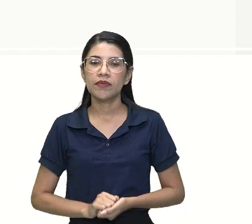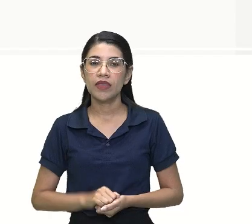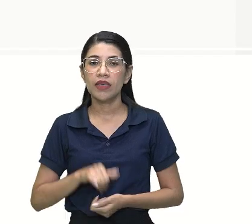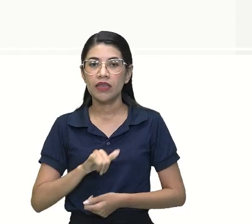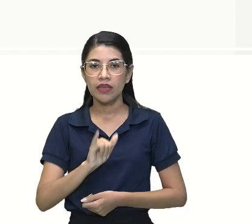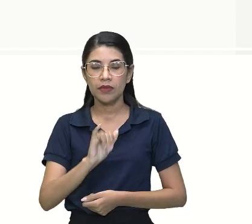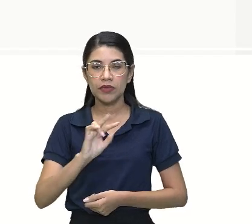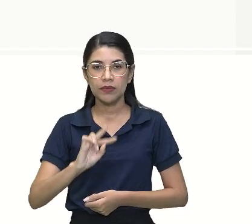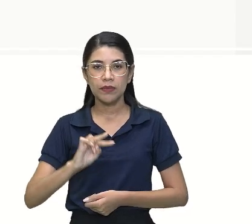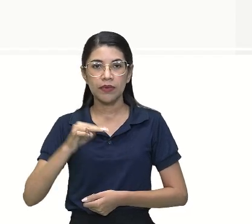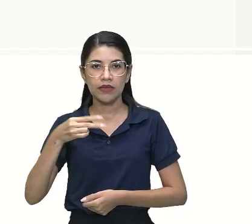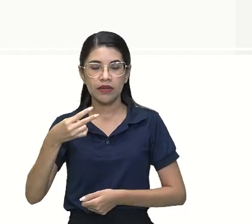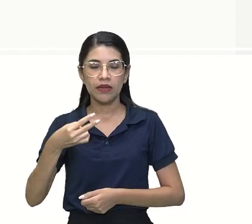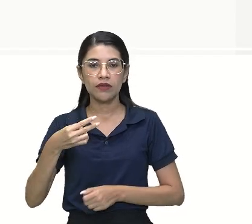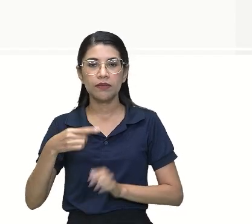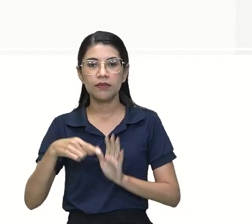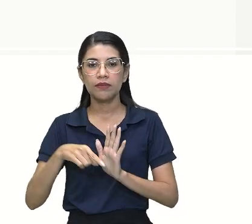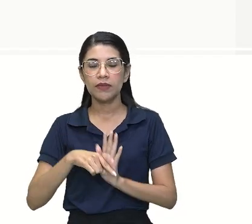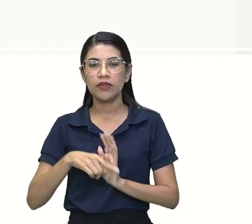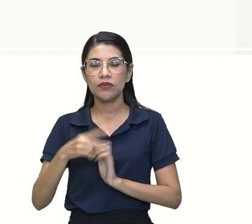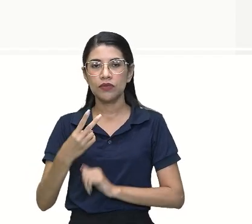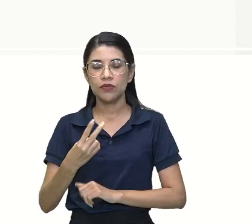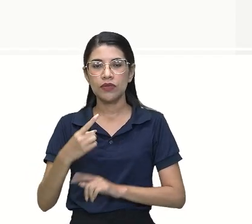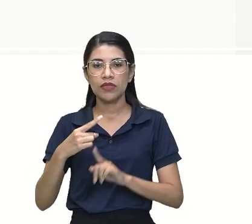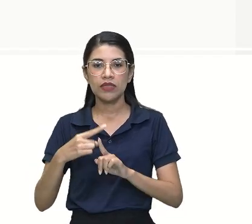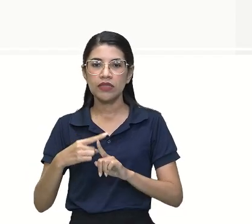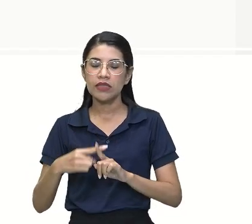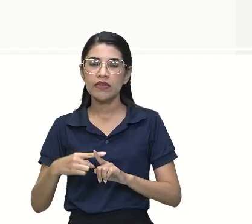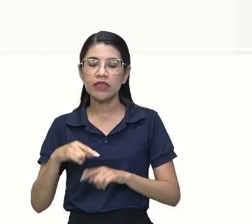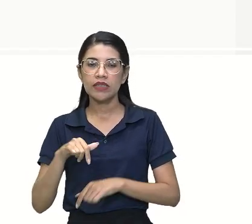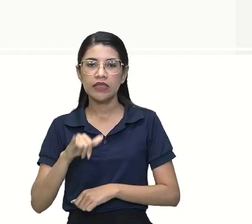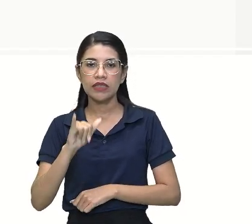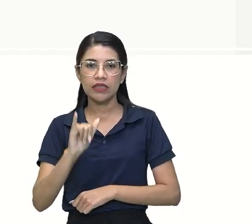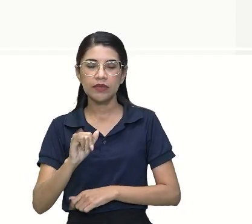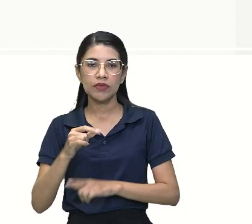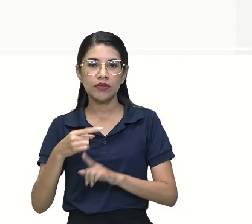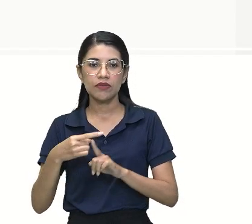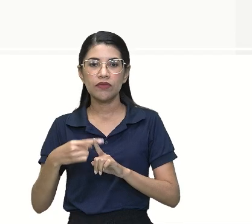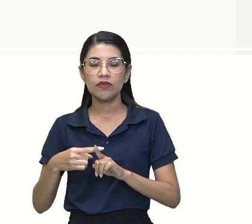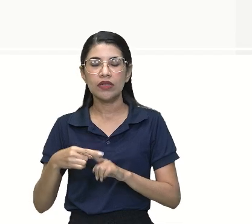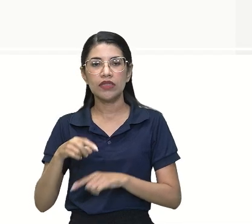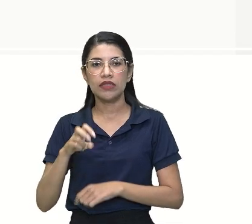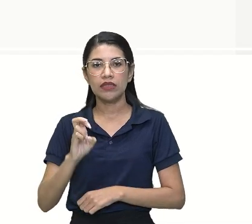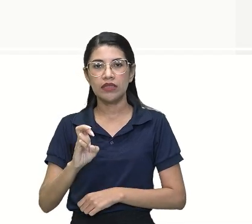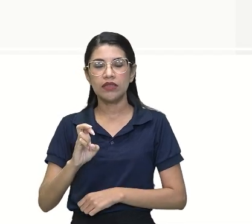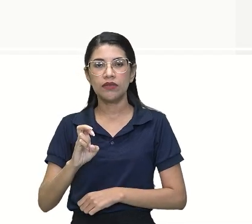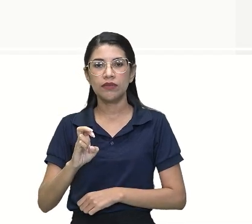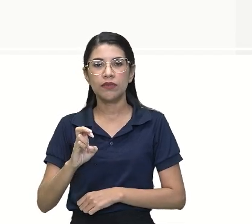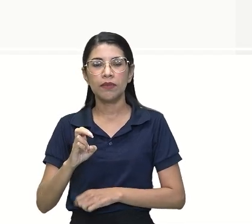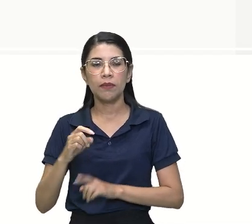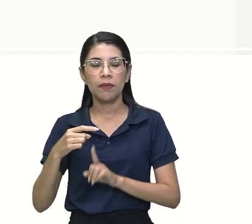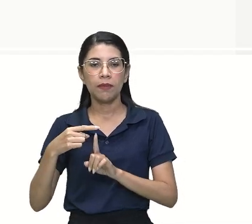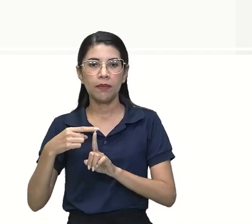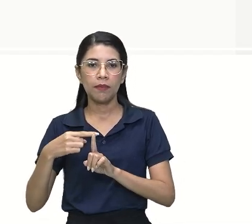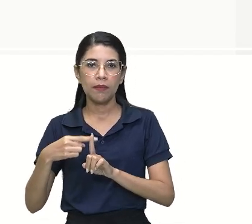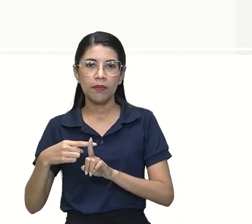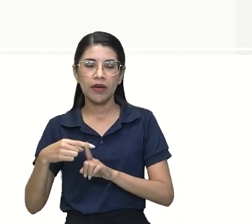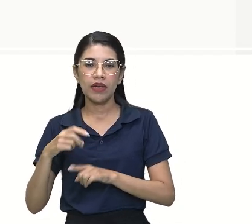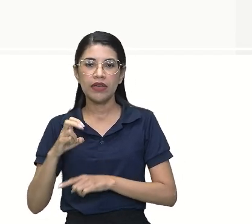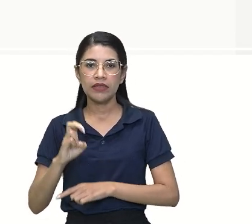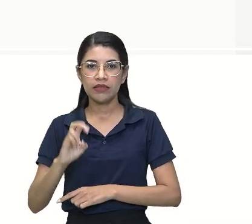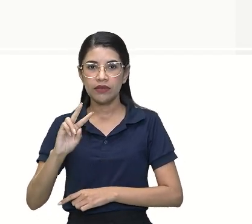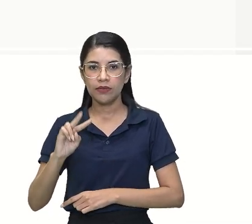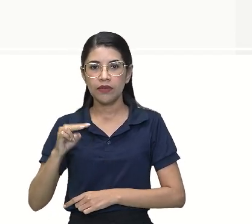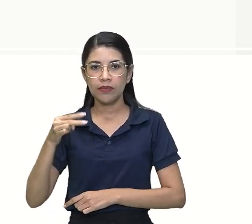primeiro menos 2 vezes o primeiro termo vezes o segundo termo, mais quadrado